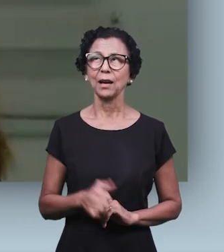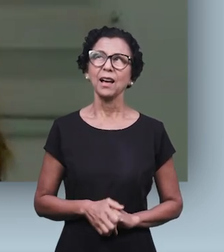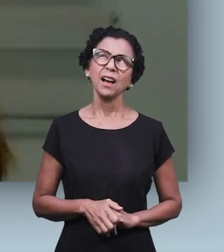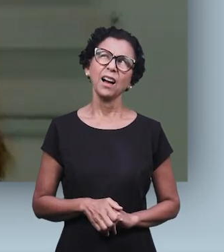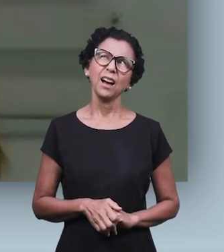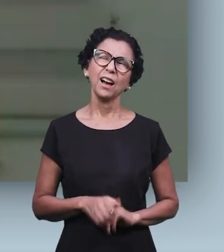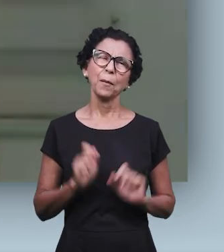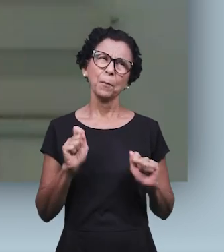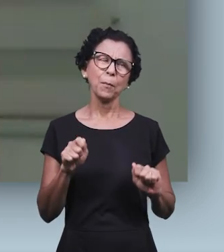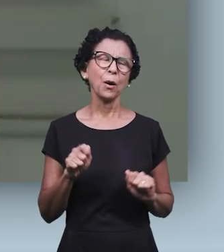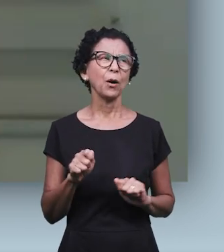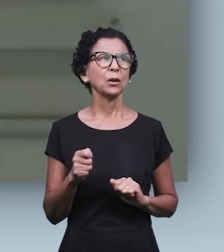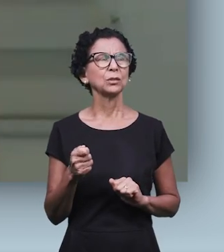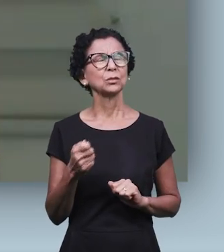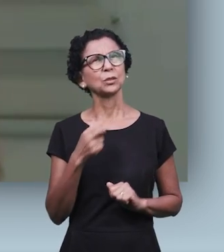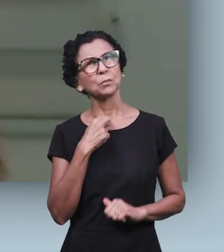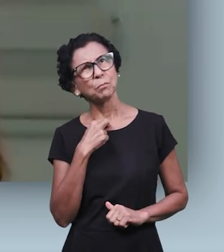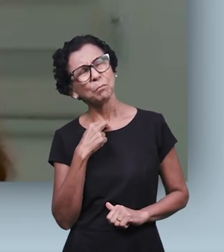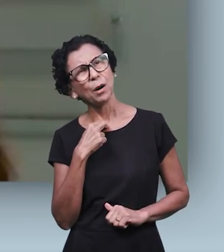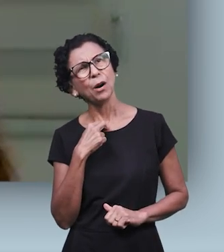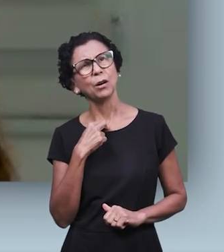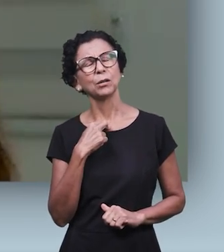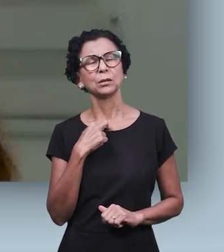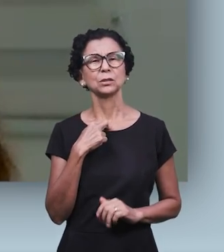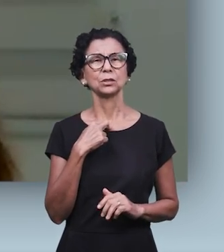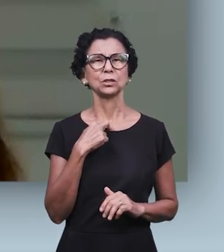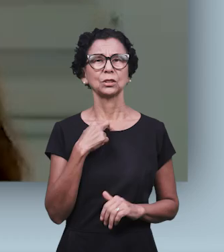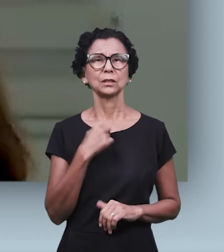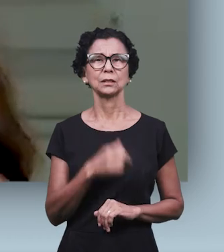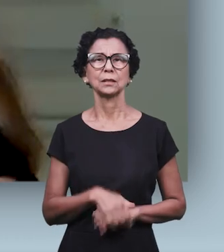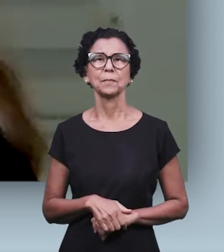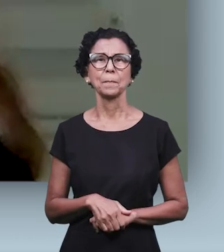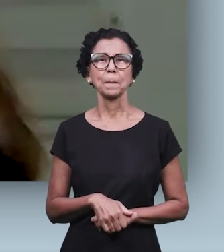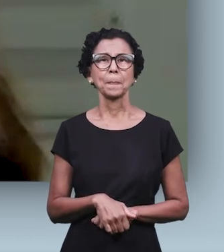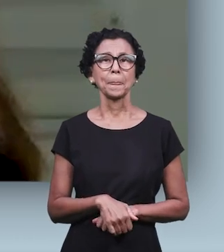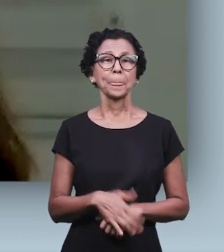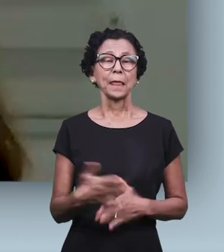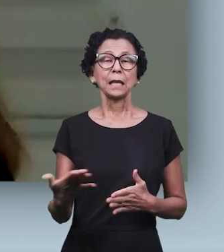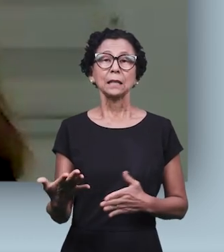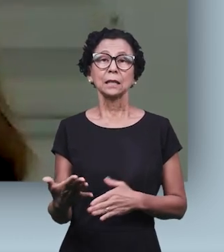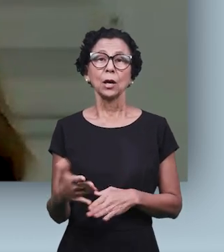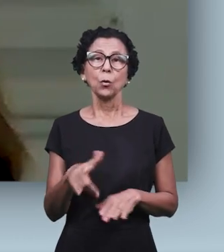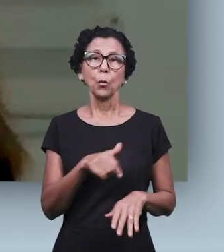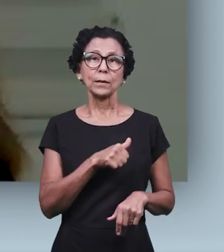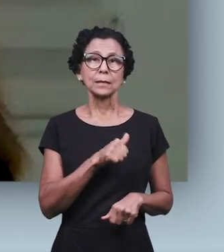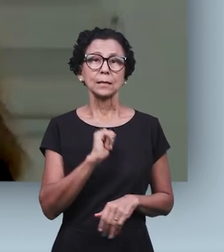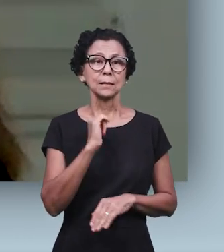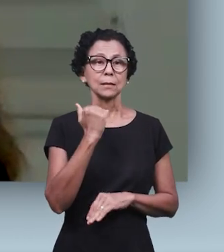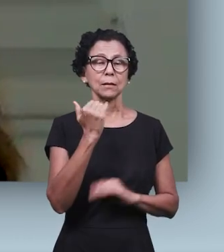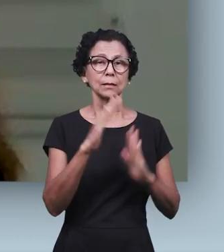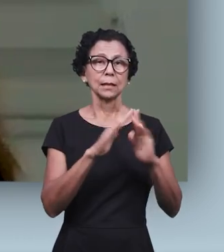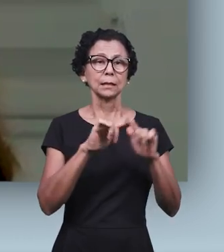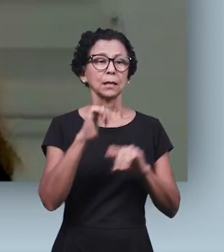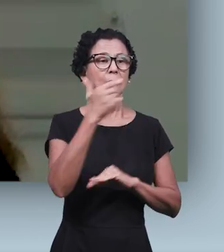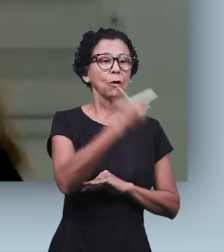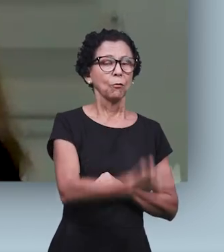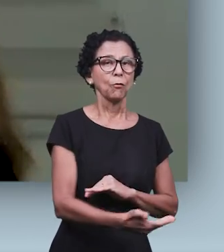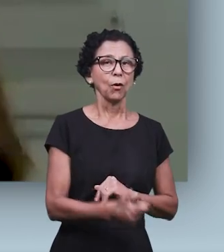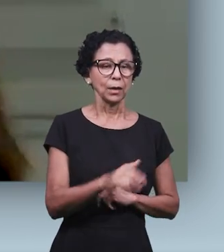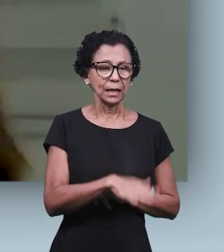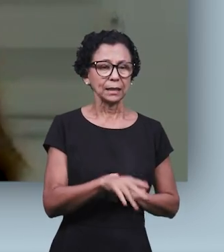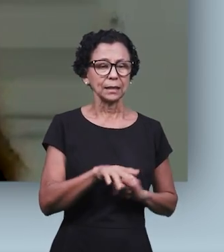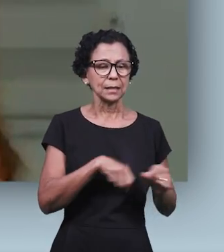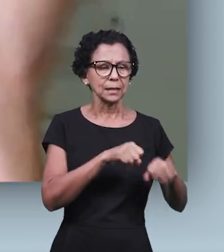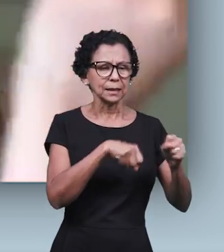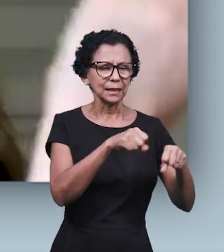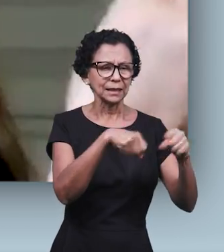irmãs pensam assim, será que pode? A criança está lá fora, ela correu para o jardim. Eu vou atrás com o meu material e vou dar aula para ela ali, né? E de repente